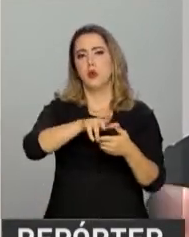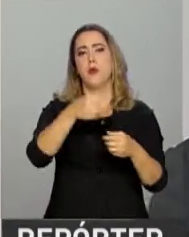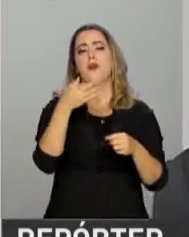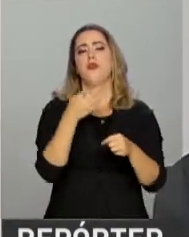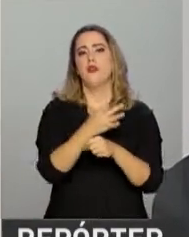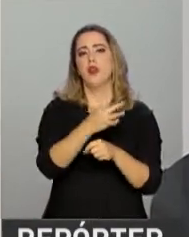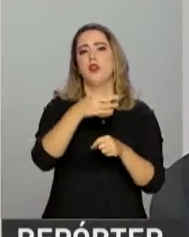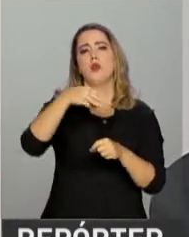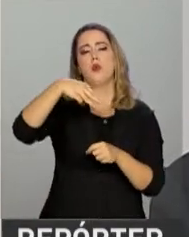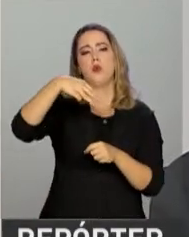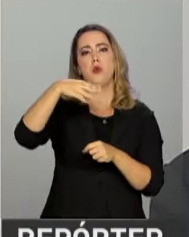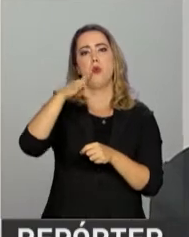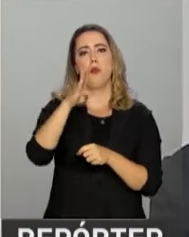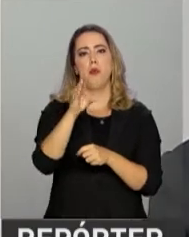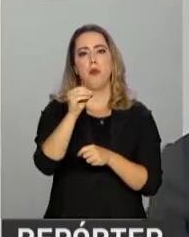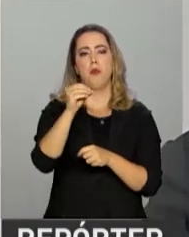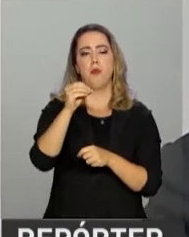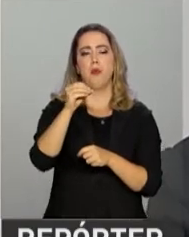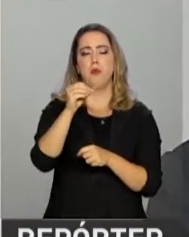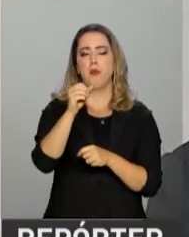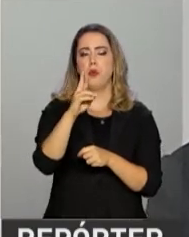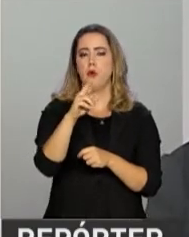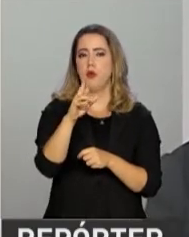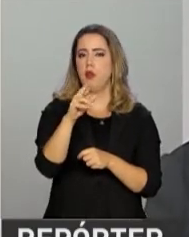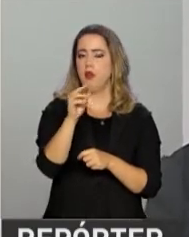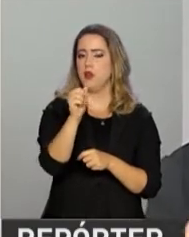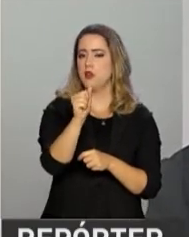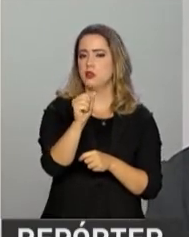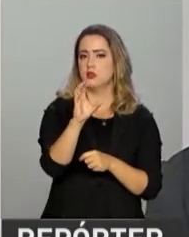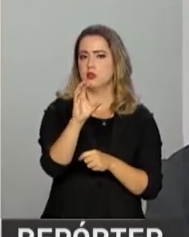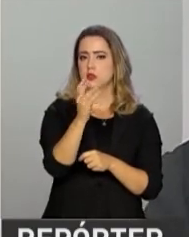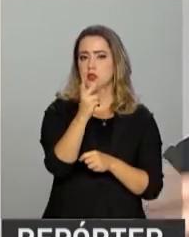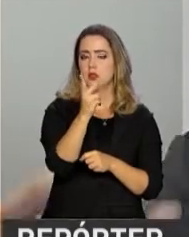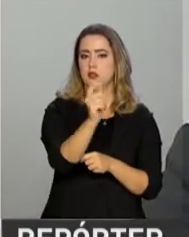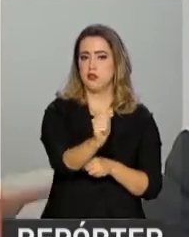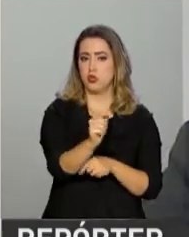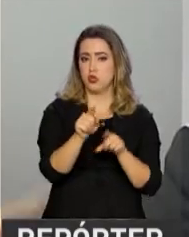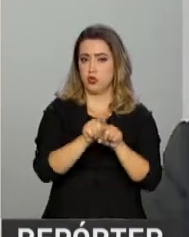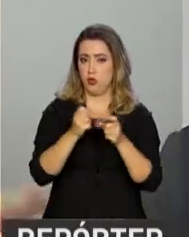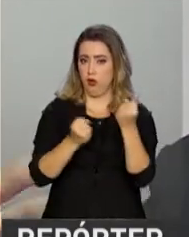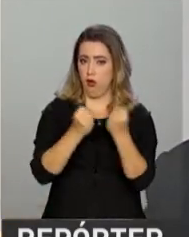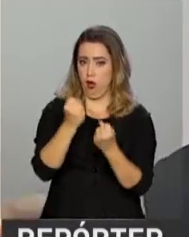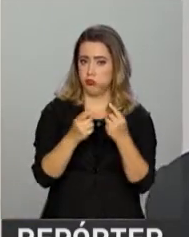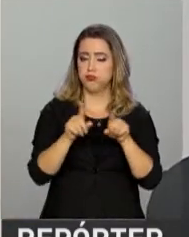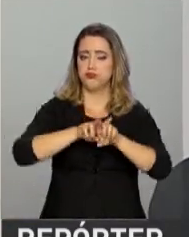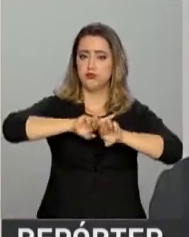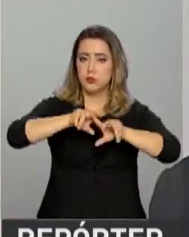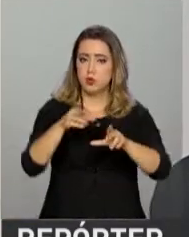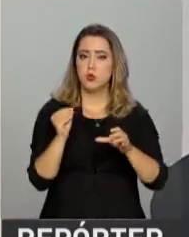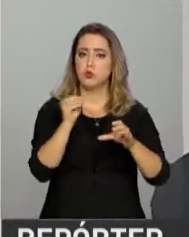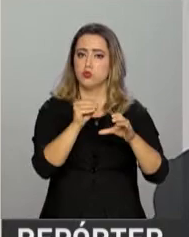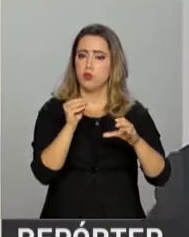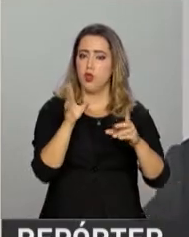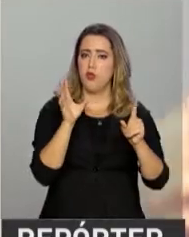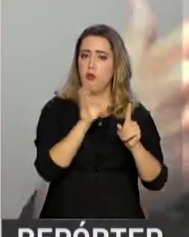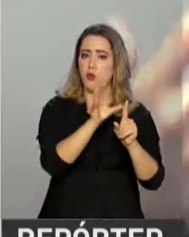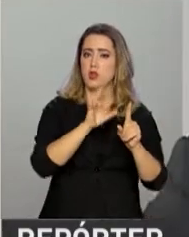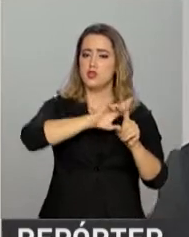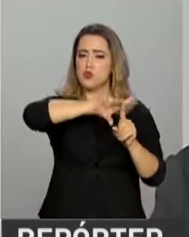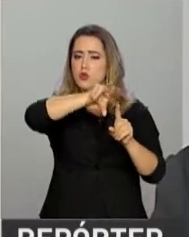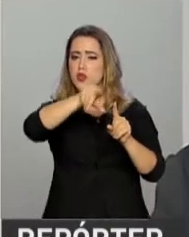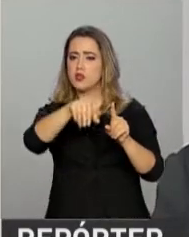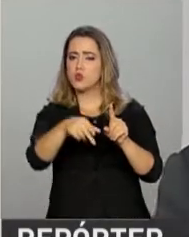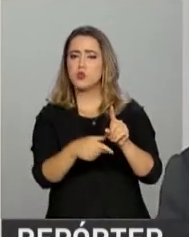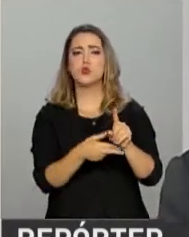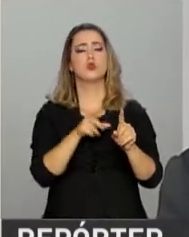tudo isso fornece para o setor de automóveis à medida que o setor de automóveis cresça e se todos esses setores também são afetados então é um